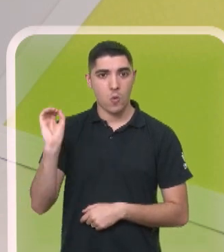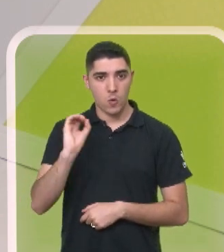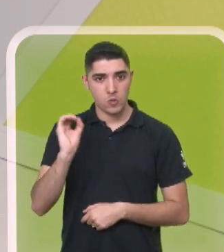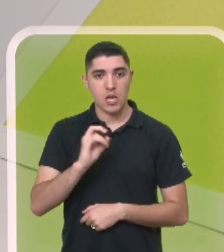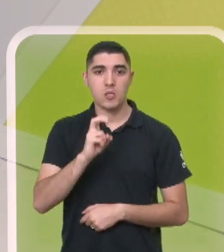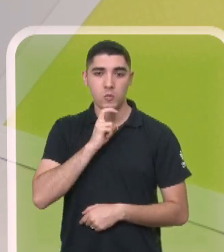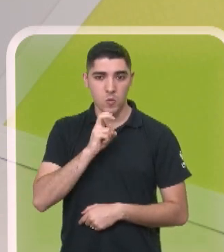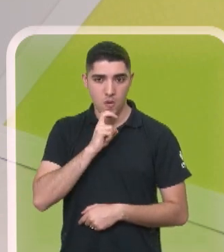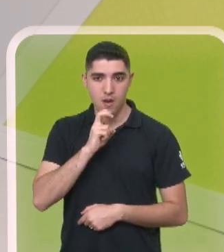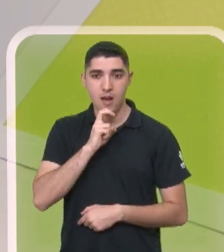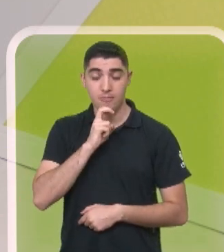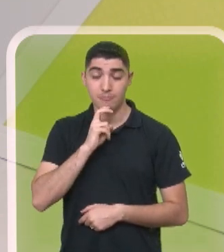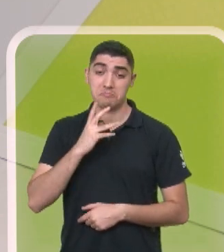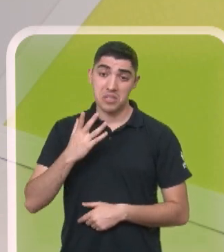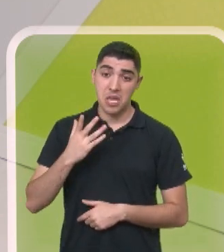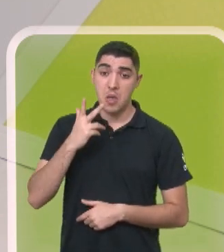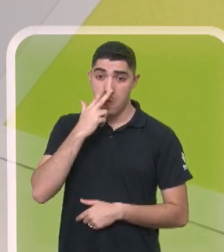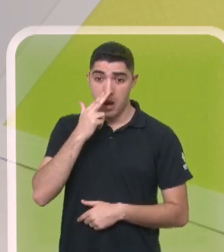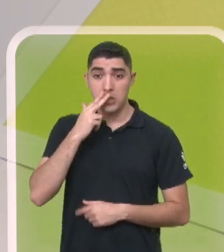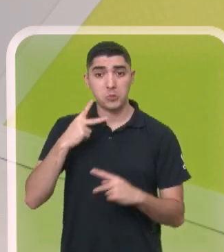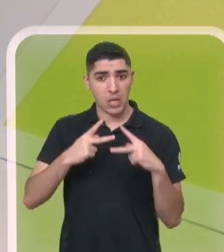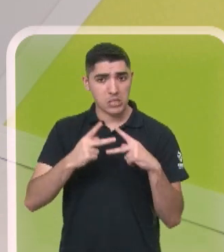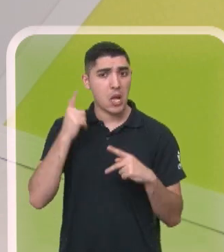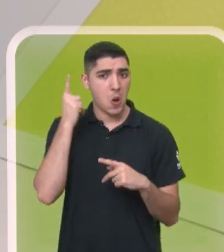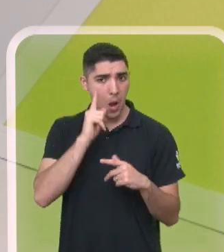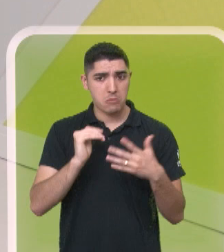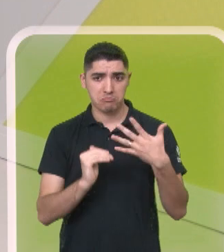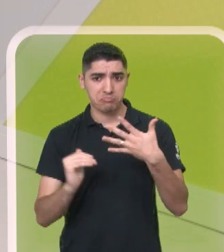Dificilmente o São José ficará fora aí da próxima fase,